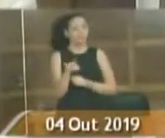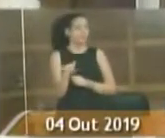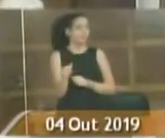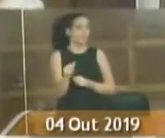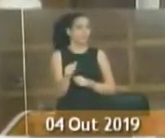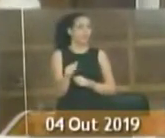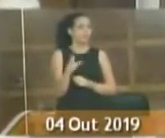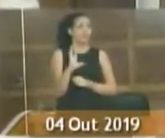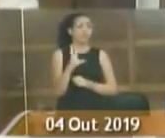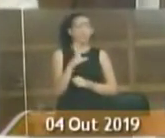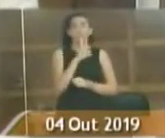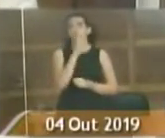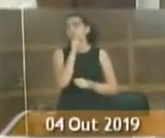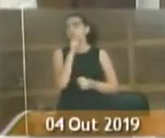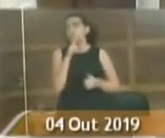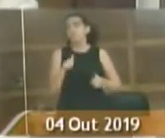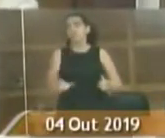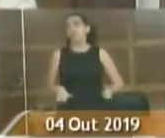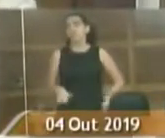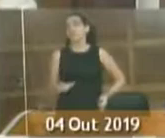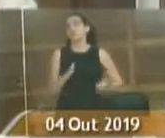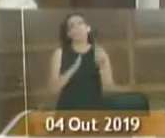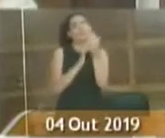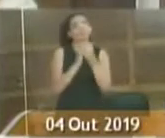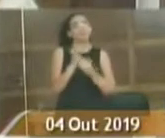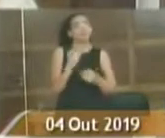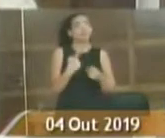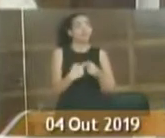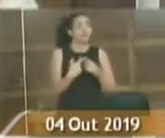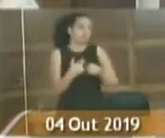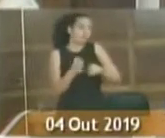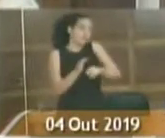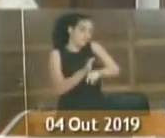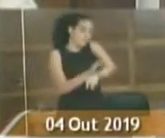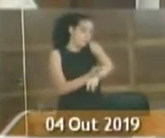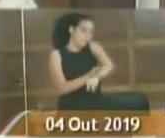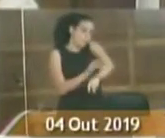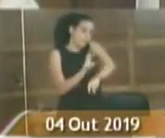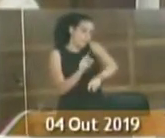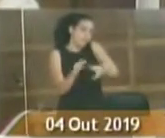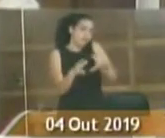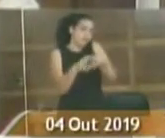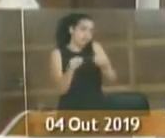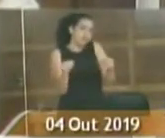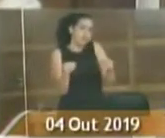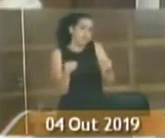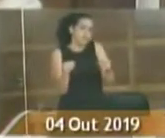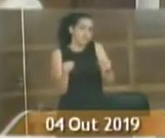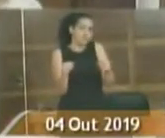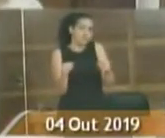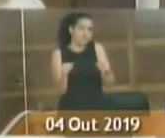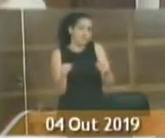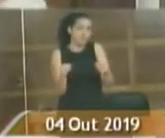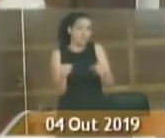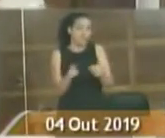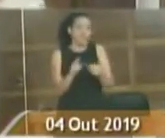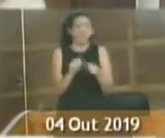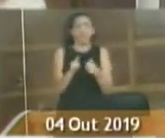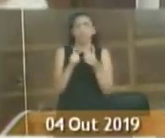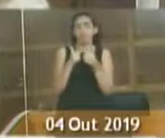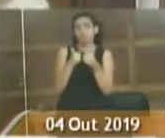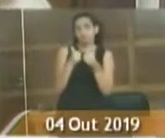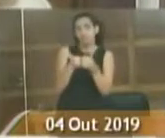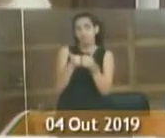não tem tanto sofrimento, porque logo esse machucadinho vai cicatrizar. Então, ele causa um bem-estar para